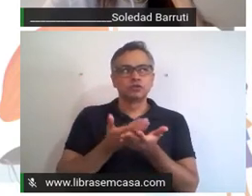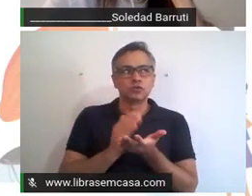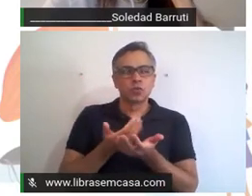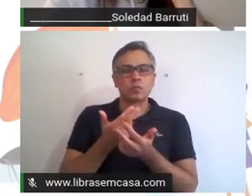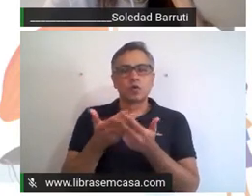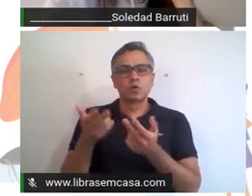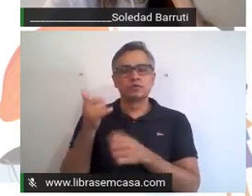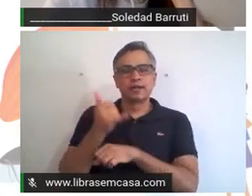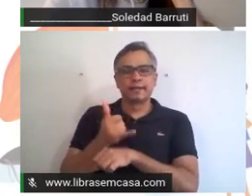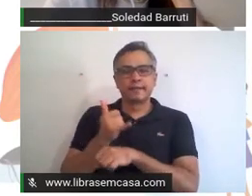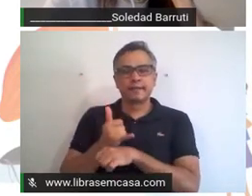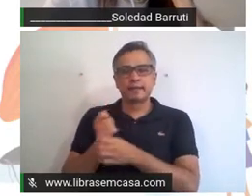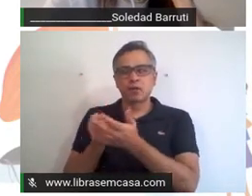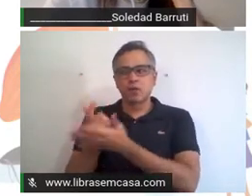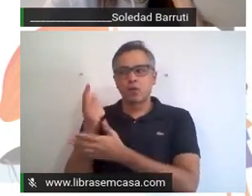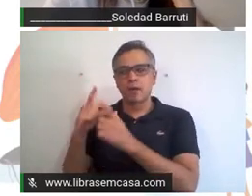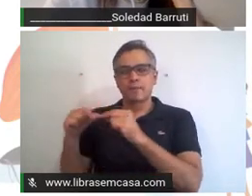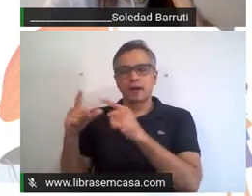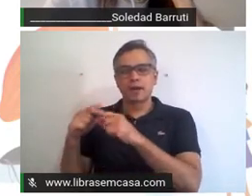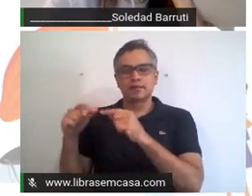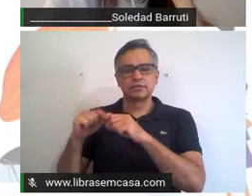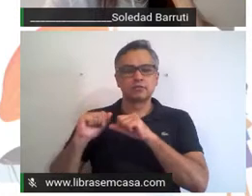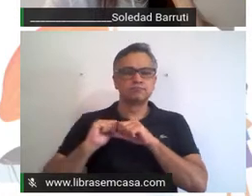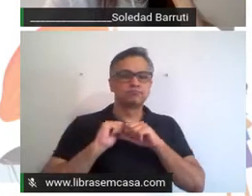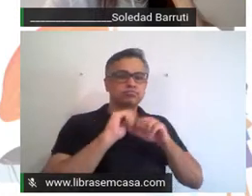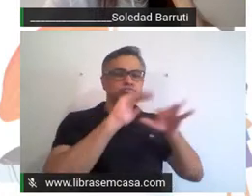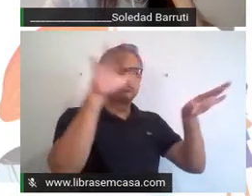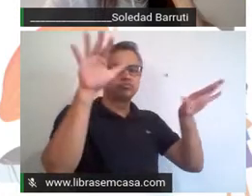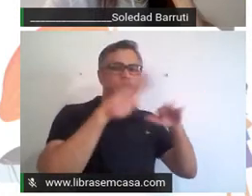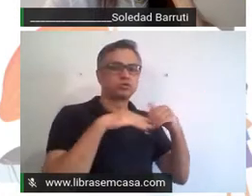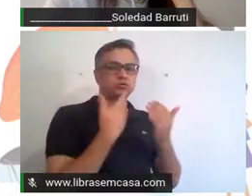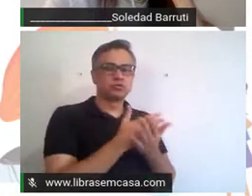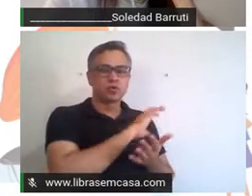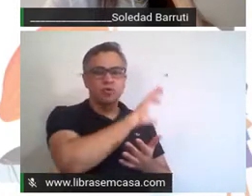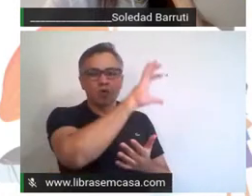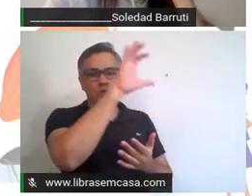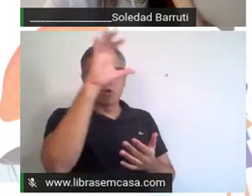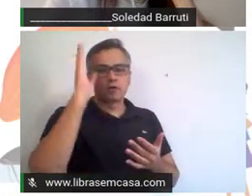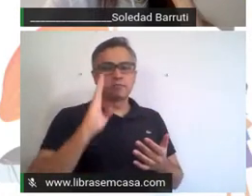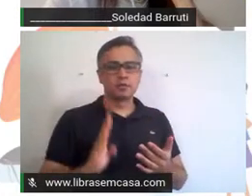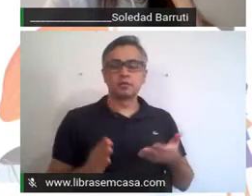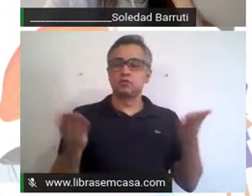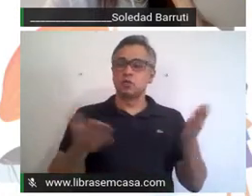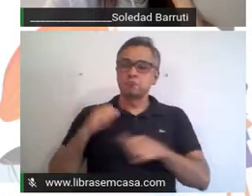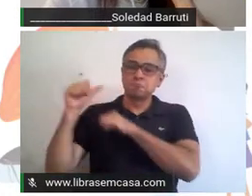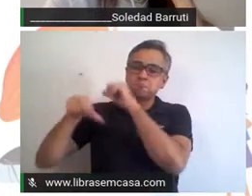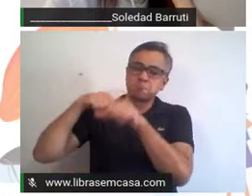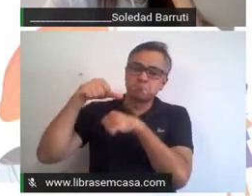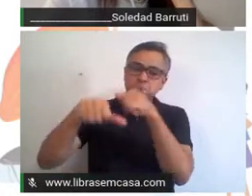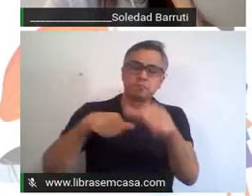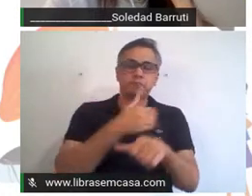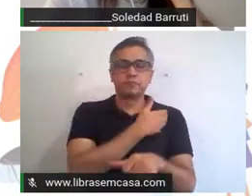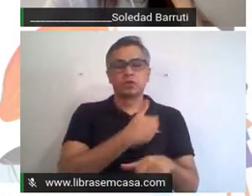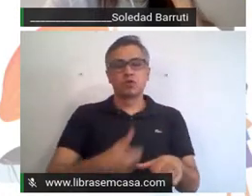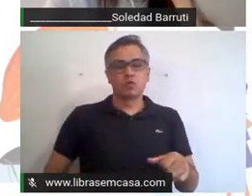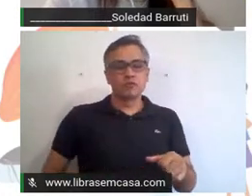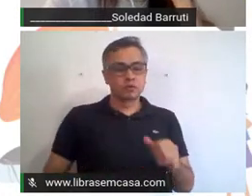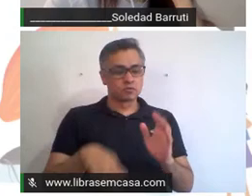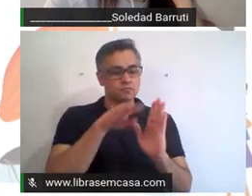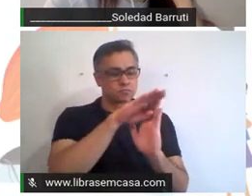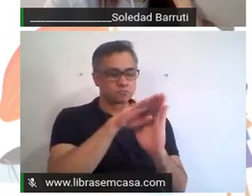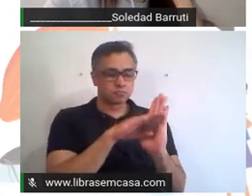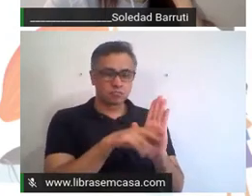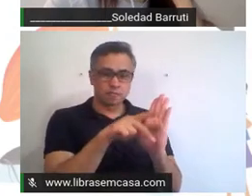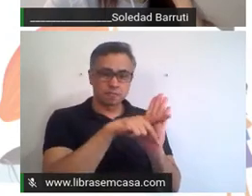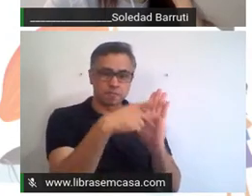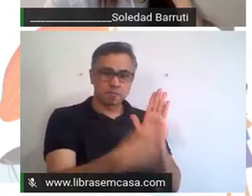e distribuído para todas as escolas do Brasil. Ele hoje se transformou num programa local, tem um orçamento federal que contribui